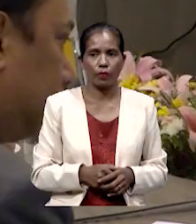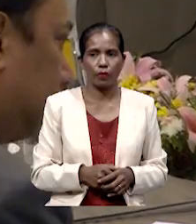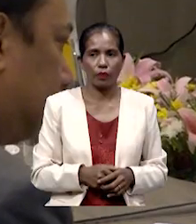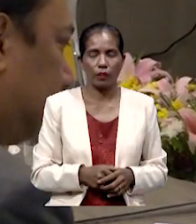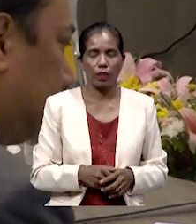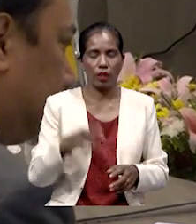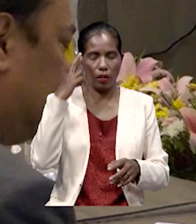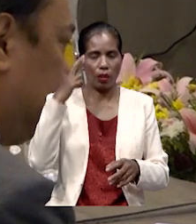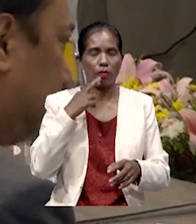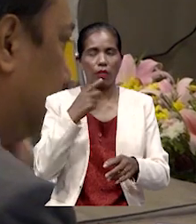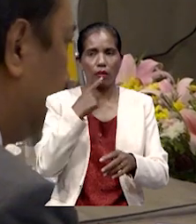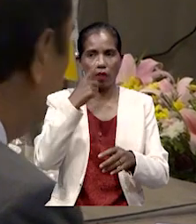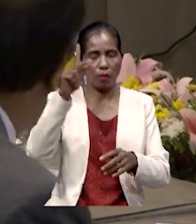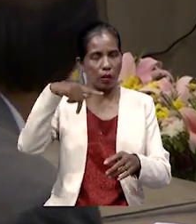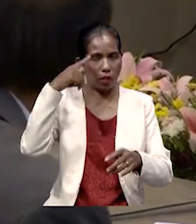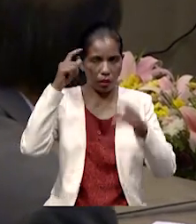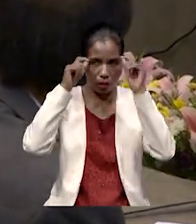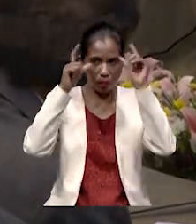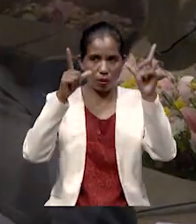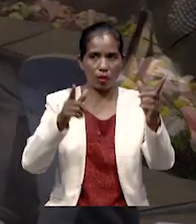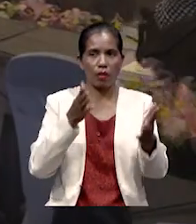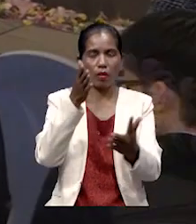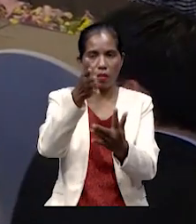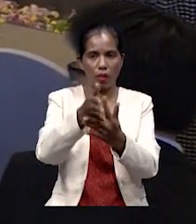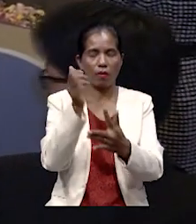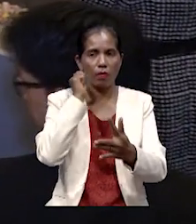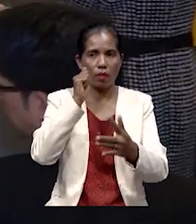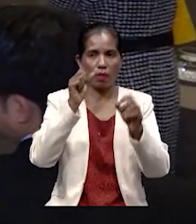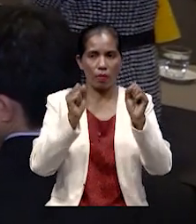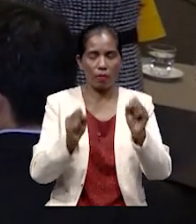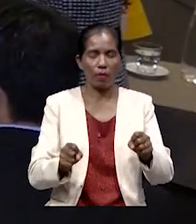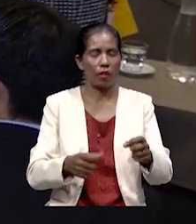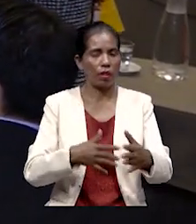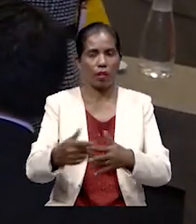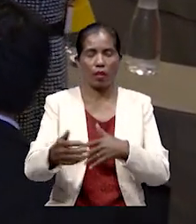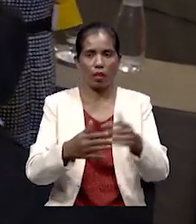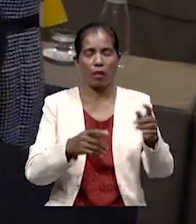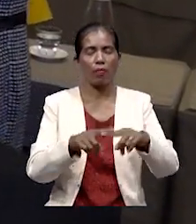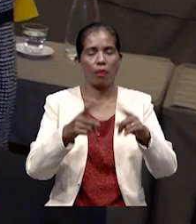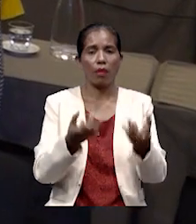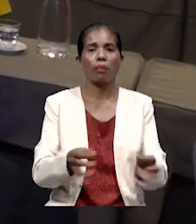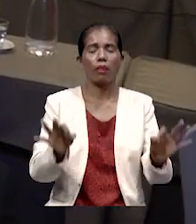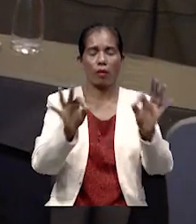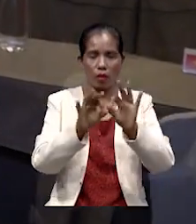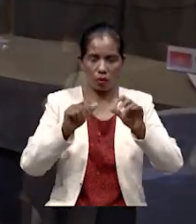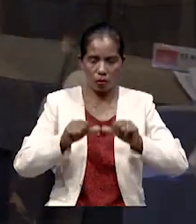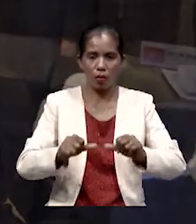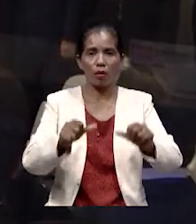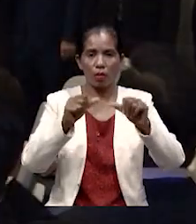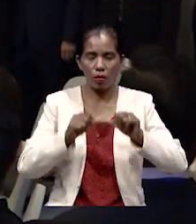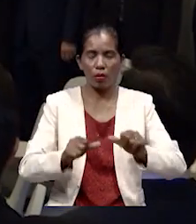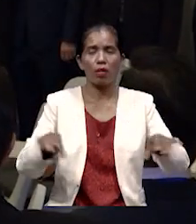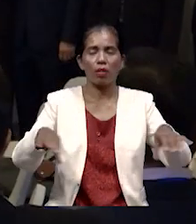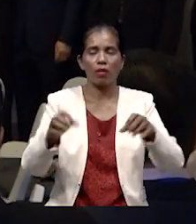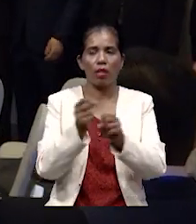José Luis Guterres atenta política Timor-Leste a tua adere à ASEAN, bele acontece a qualquer tempo, mas é importante mas continua serviço no